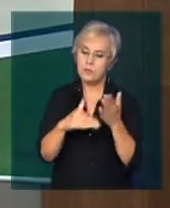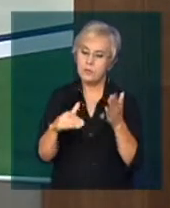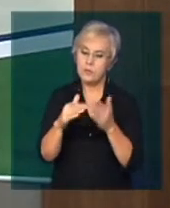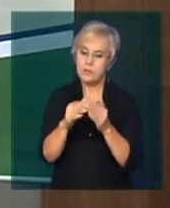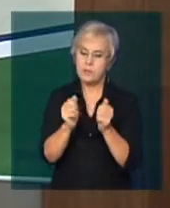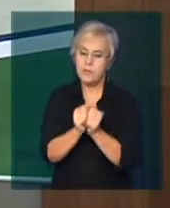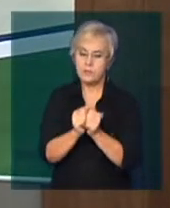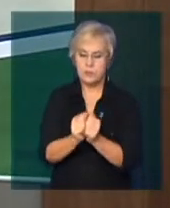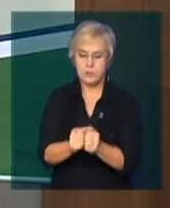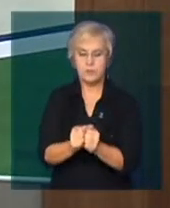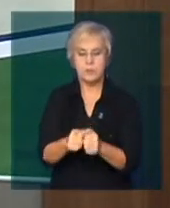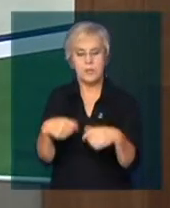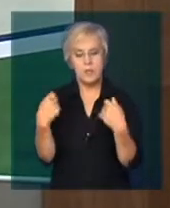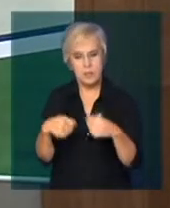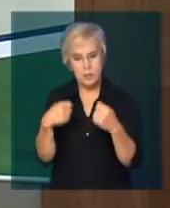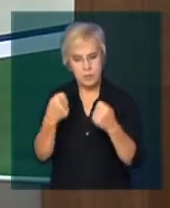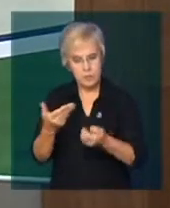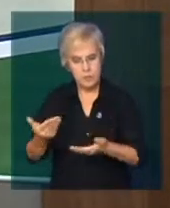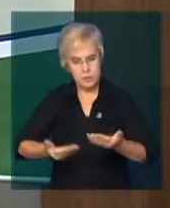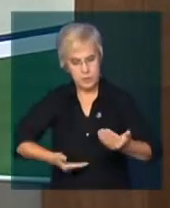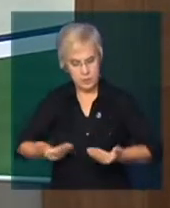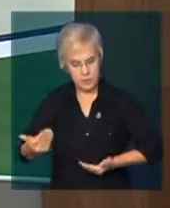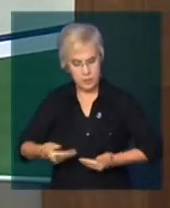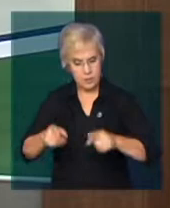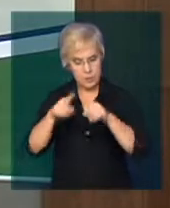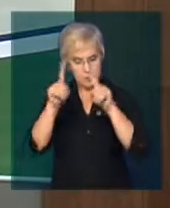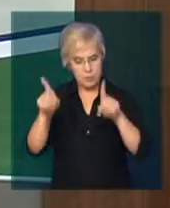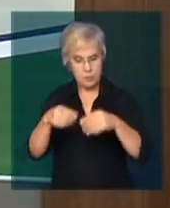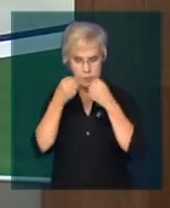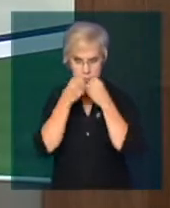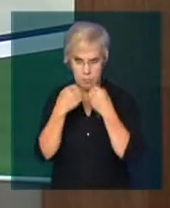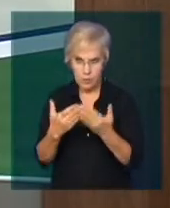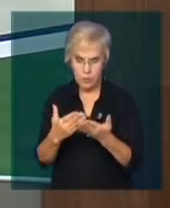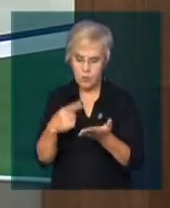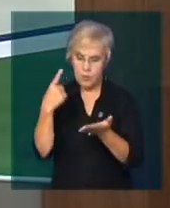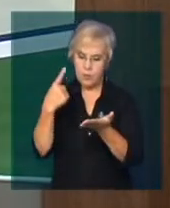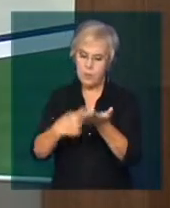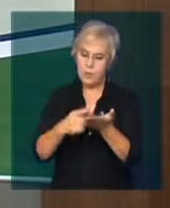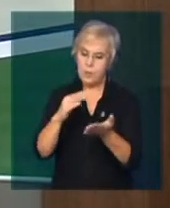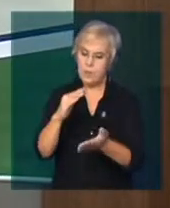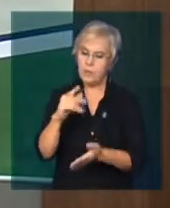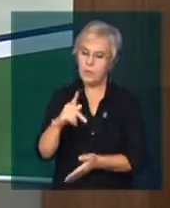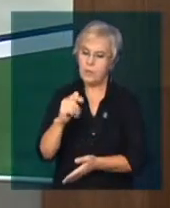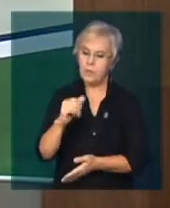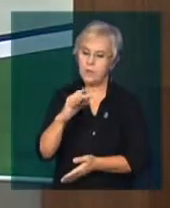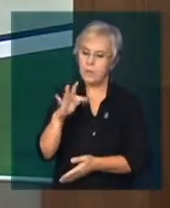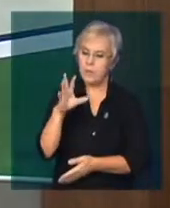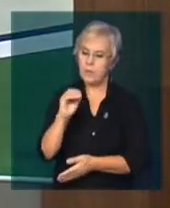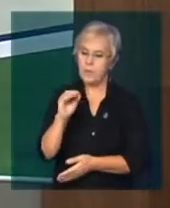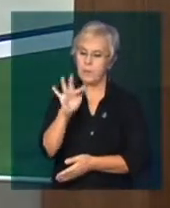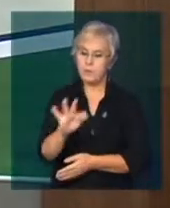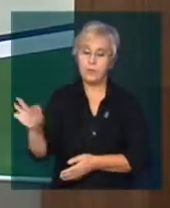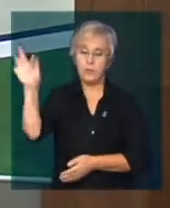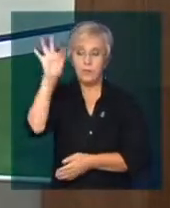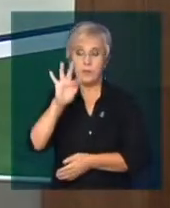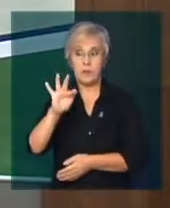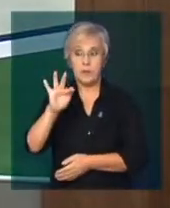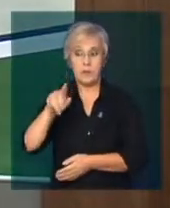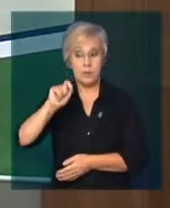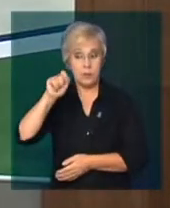cidadão que carece de um serviço público de qualidade. O Pacto Federativo significa, na verdade, um